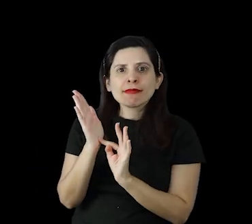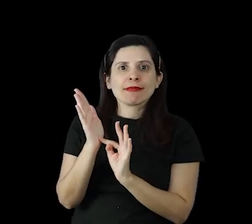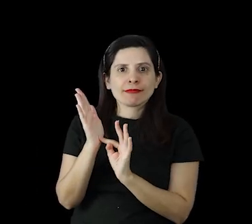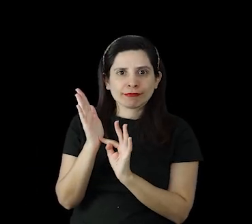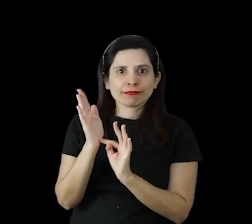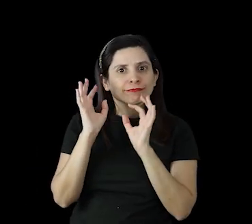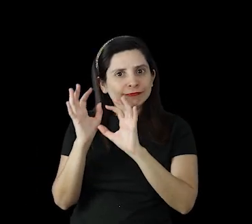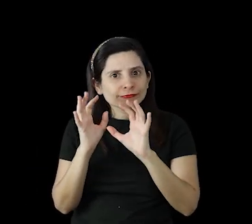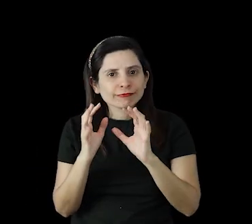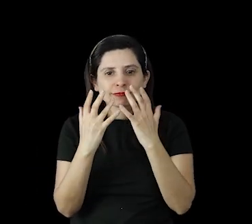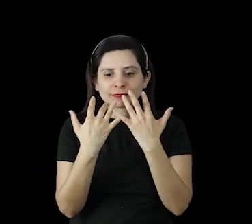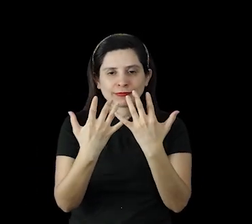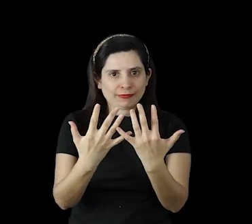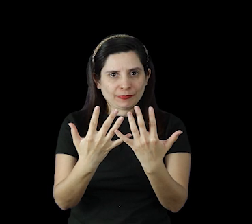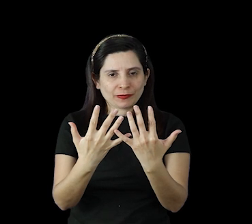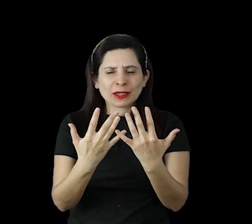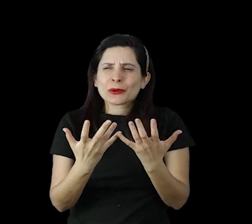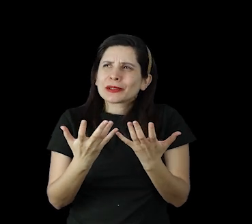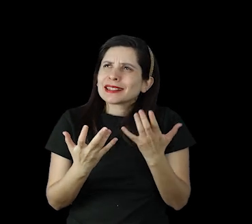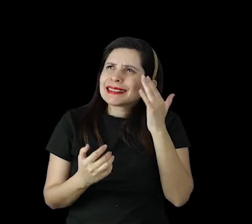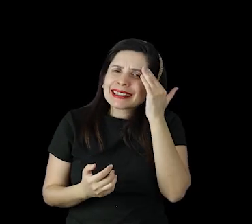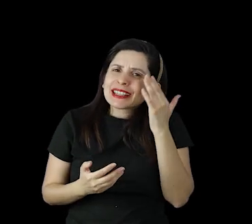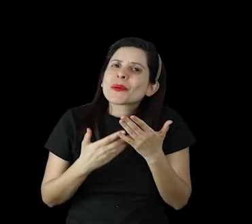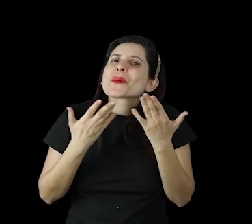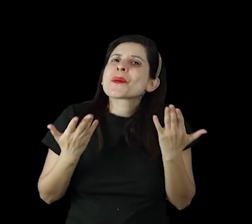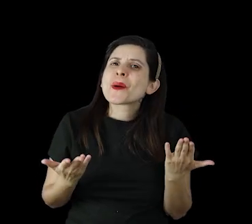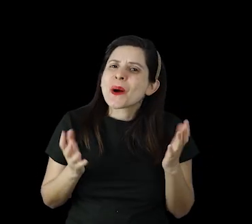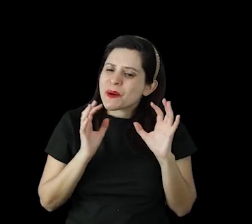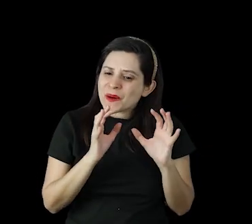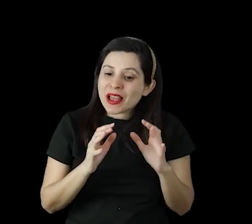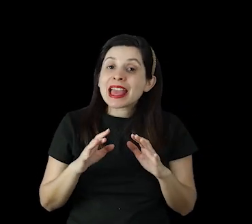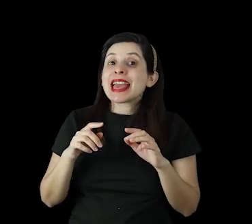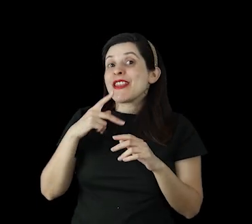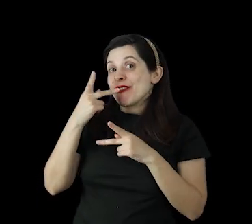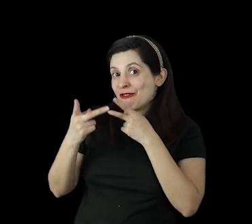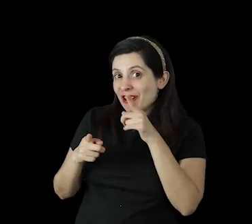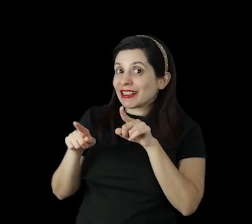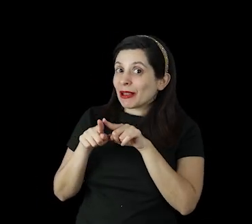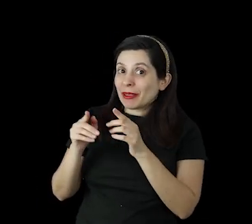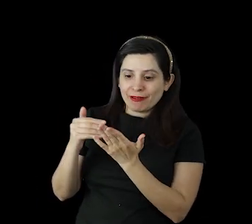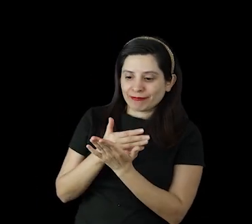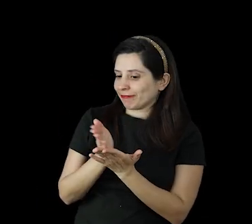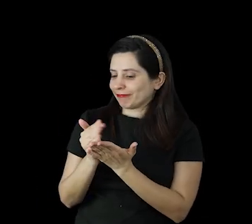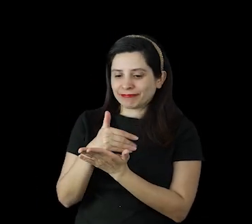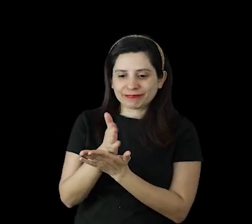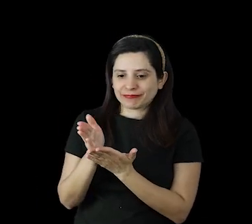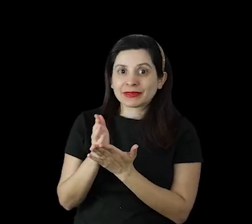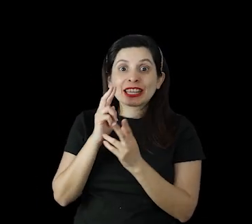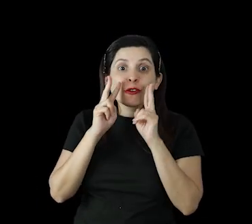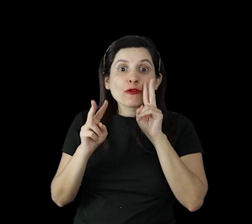achei que esse filme não tinha tanto. Queria entender qual foi o apelo para o grande Mas eu público. falei que também é um desvio, né? Eu vi já